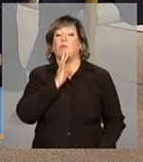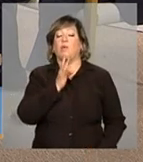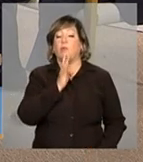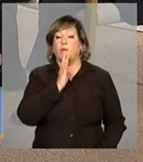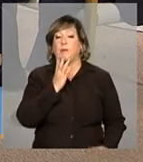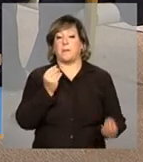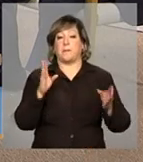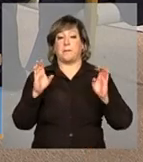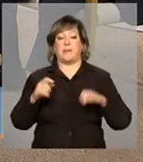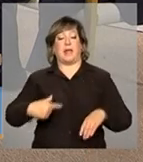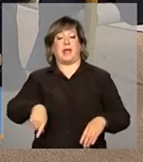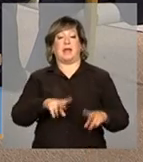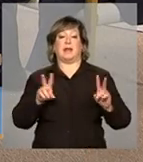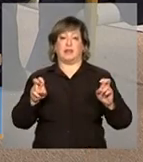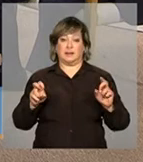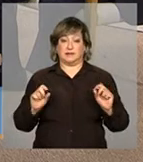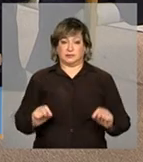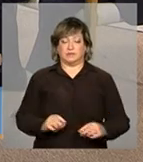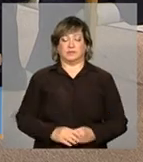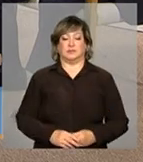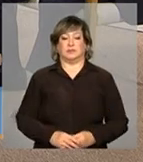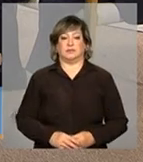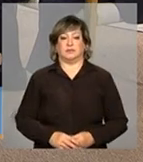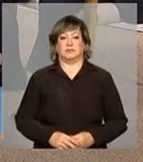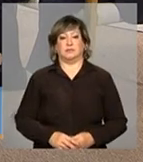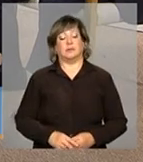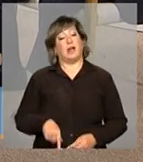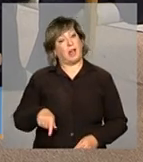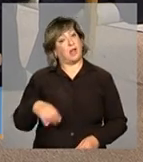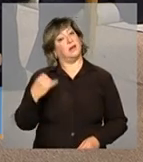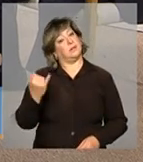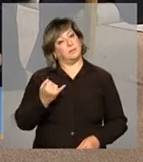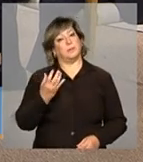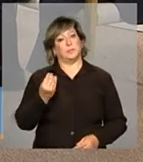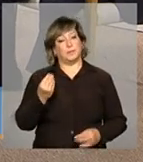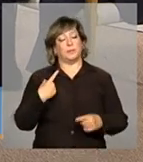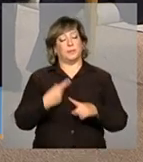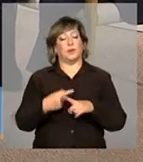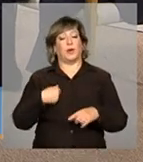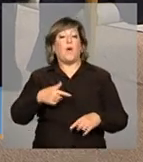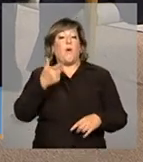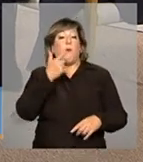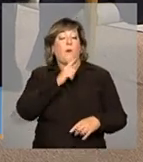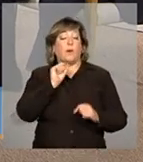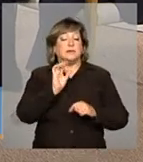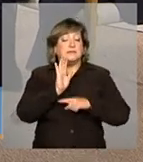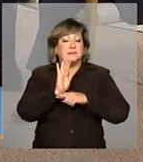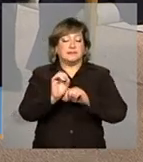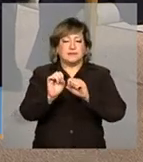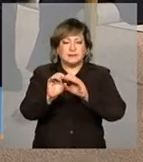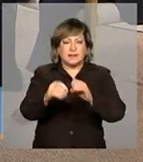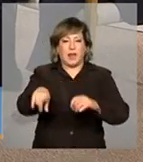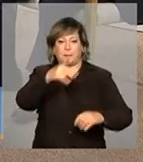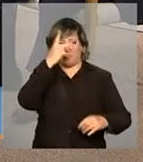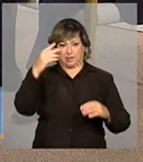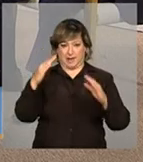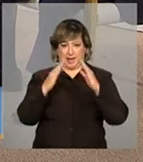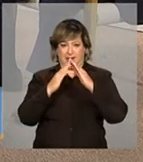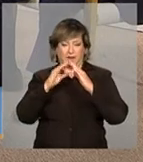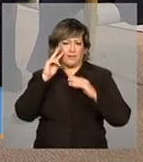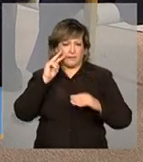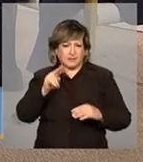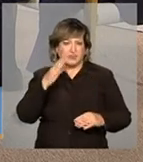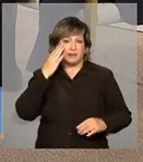com esses assuntos né e isso é muito importante se você conseguir passar essa explicação fica muito mais fácil para pessoa que tá em casa